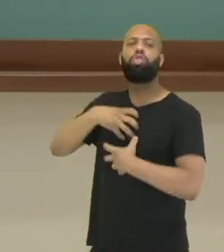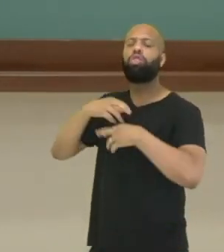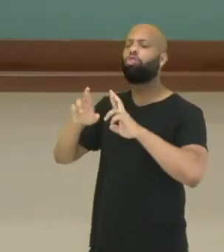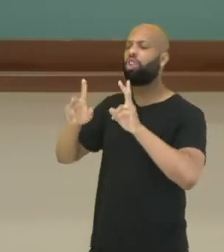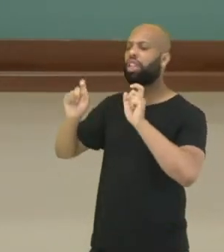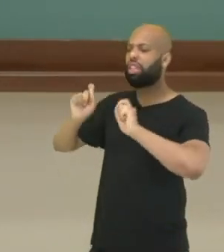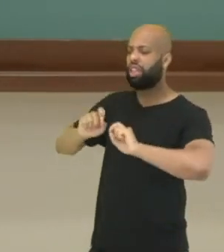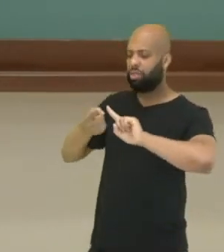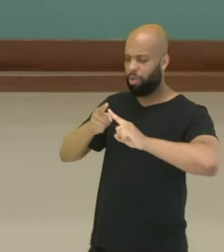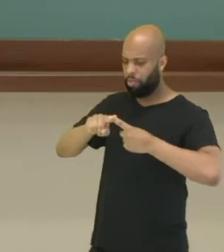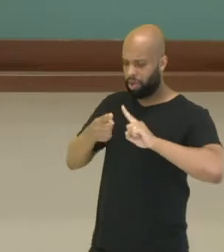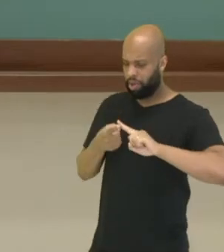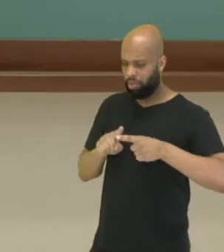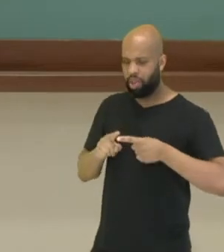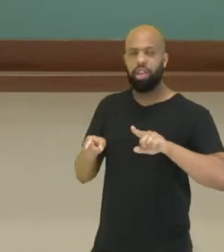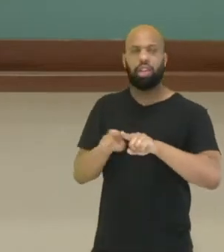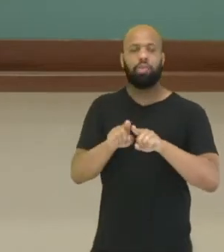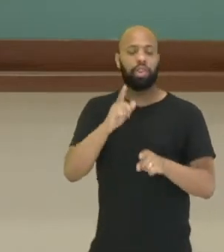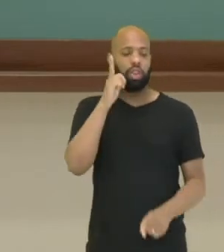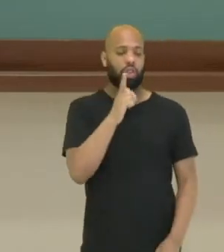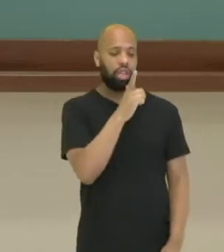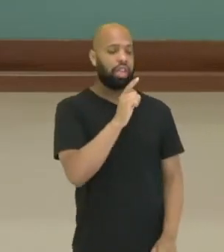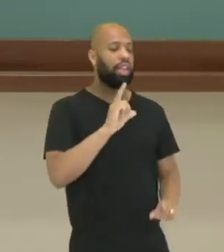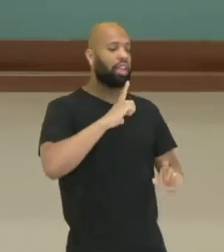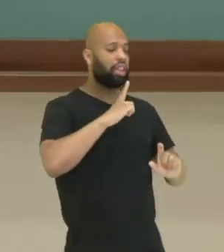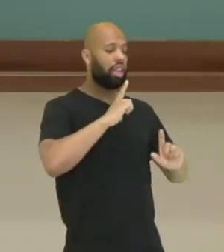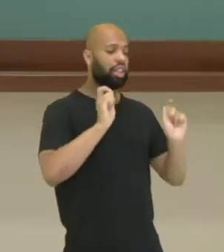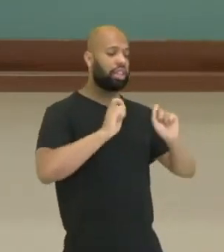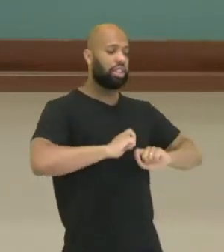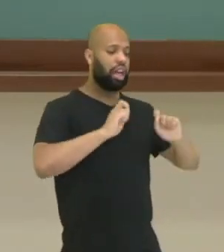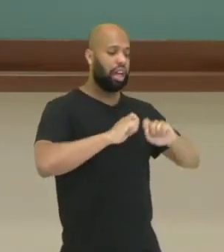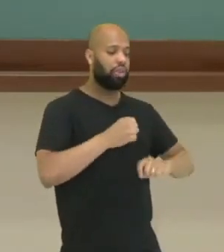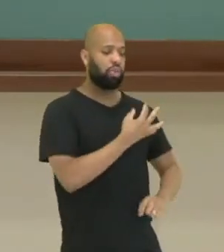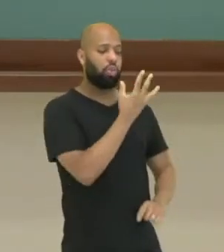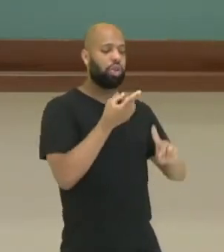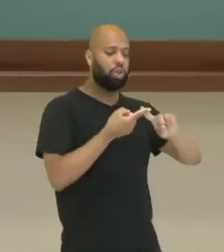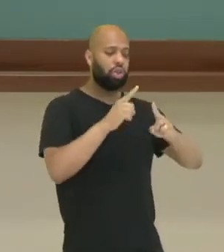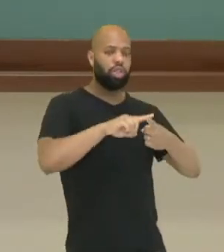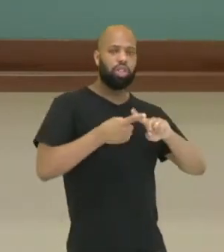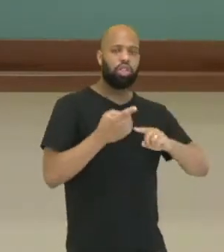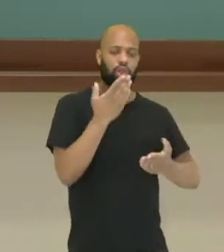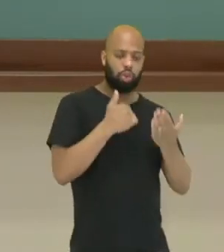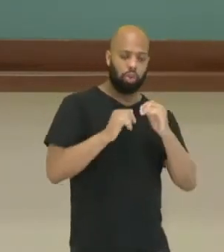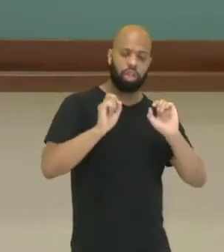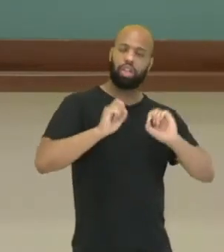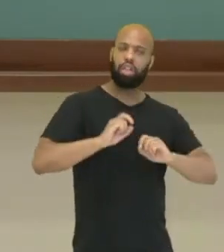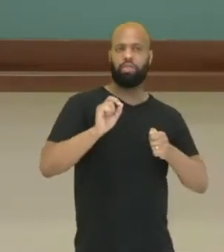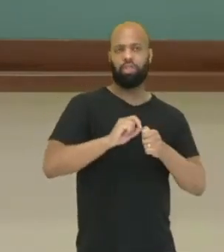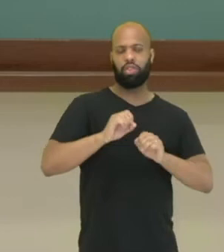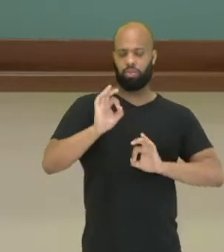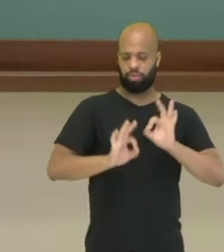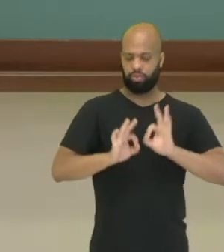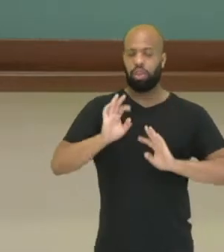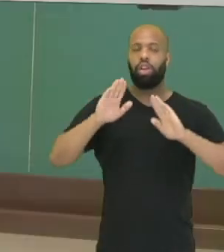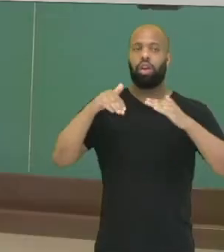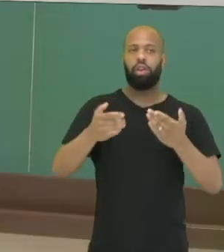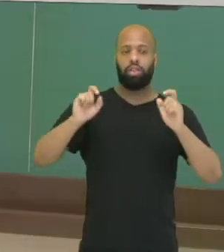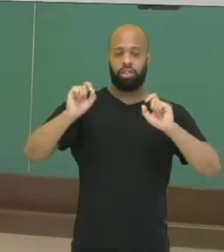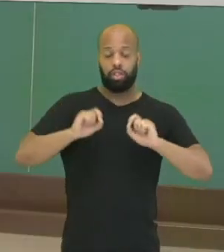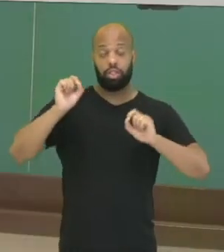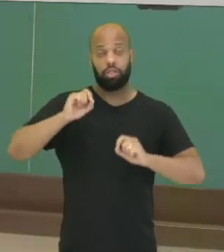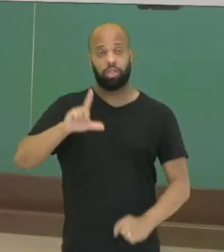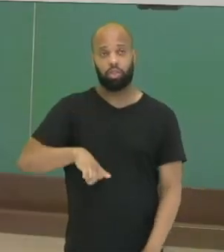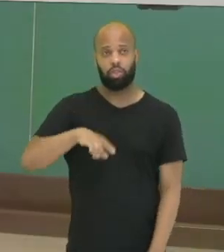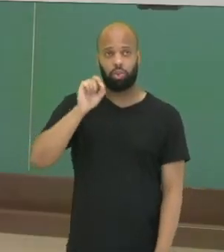vocês podem fazer naquela mesma lanchonete sem repetir. Então, assim, é possível